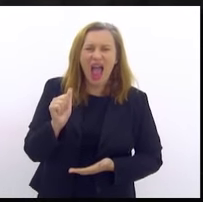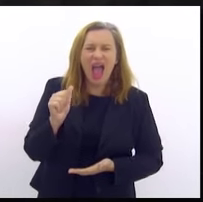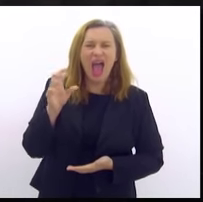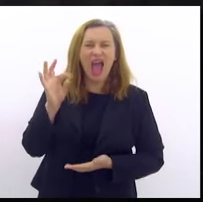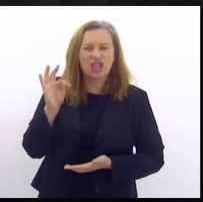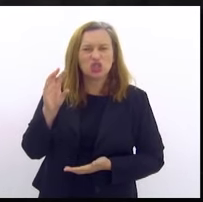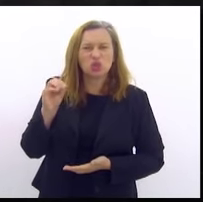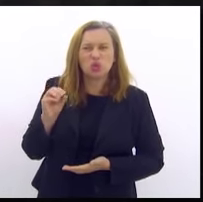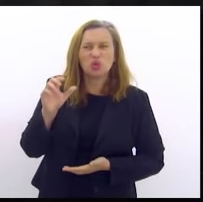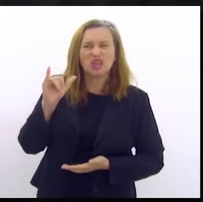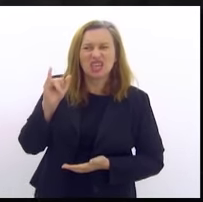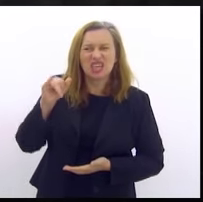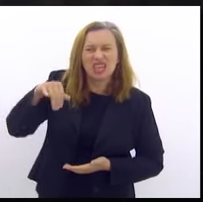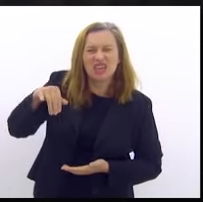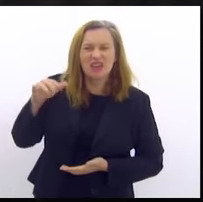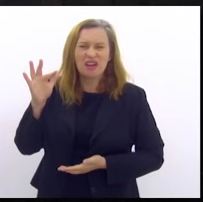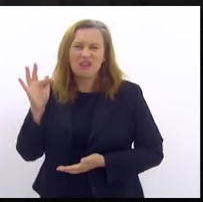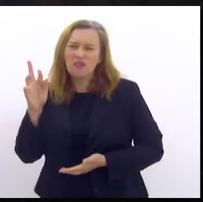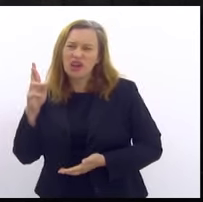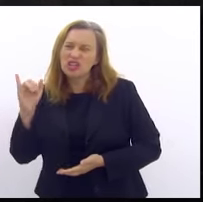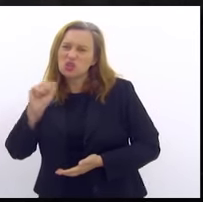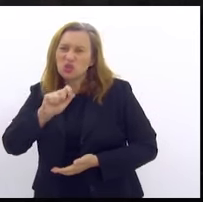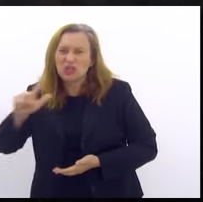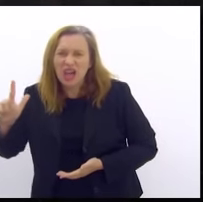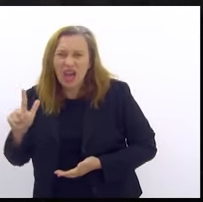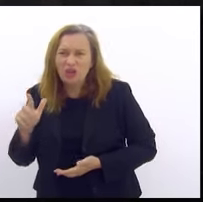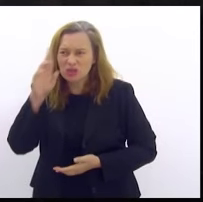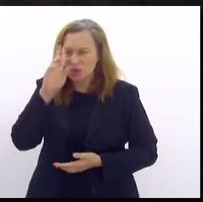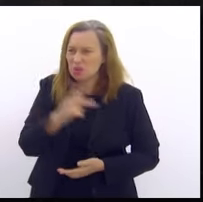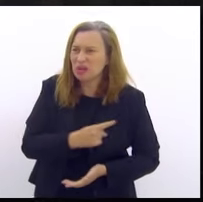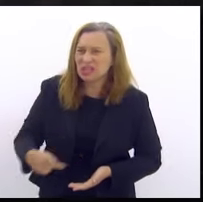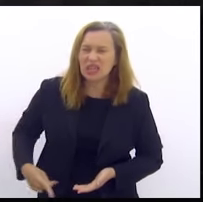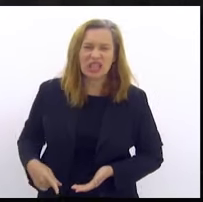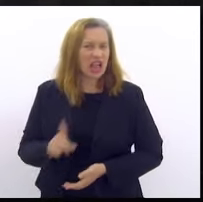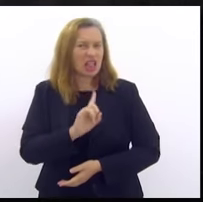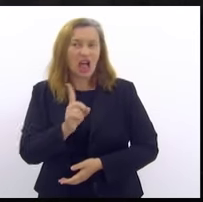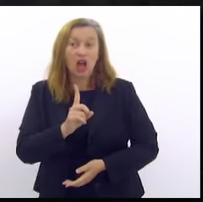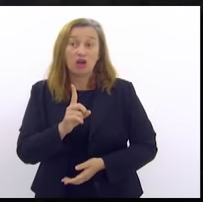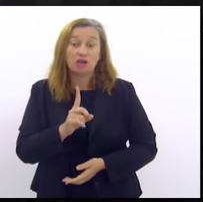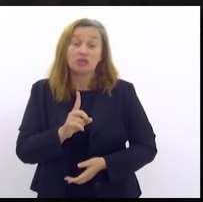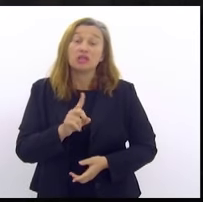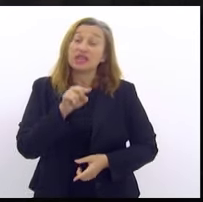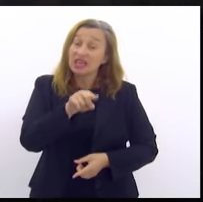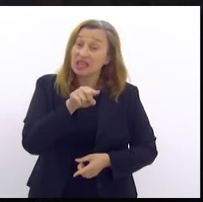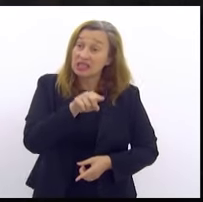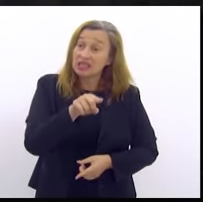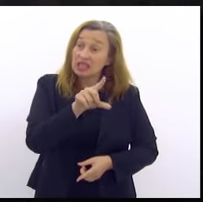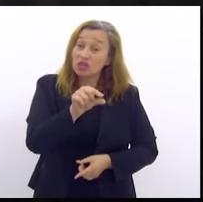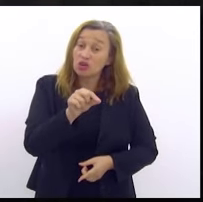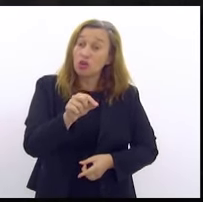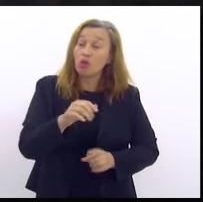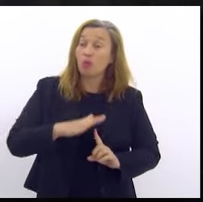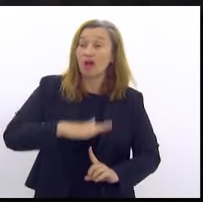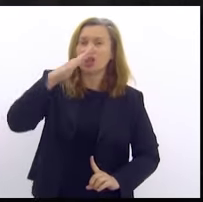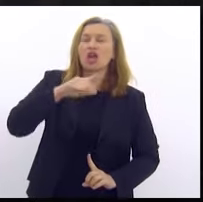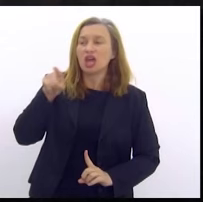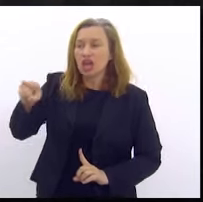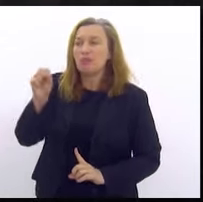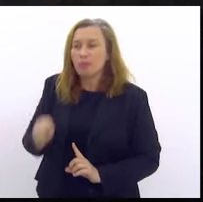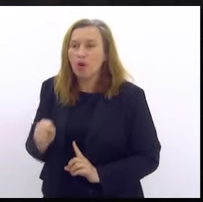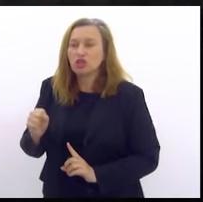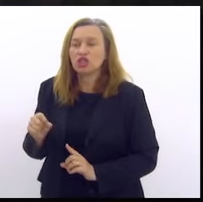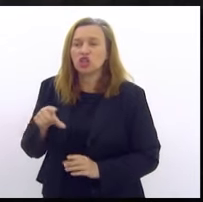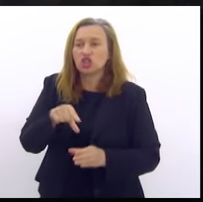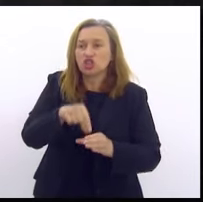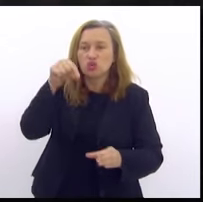senhor presidente, tem que ser tratado como adulto. Se eles podem escolher o presidente da república, pode escolher quem vai realmente